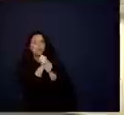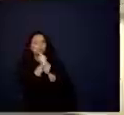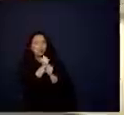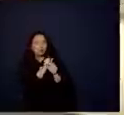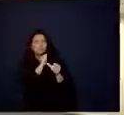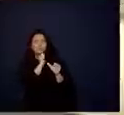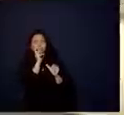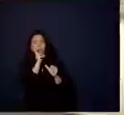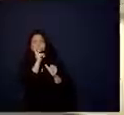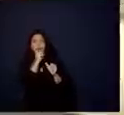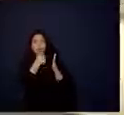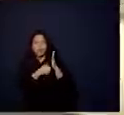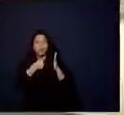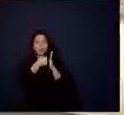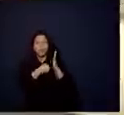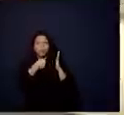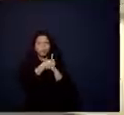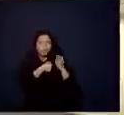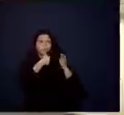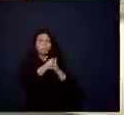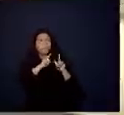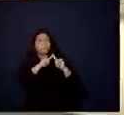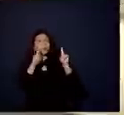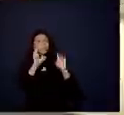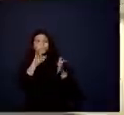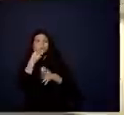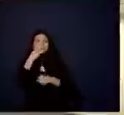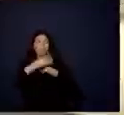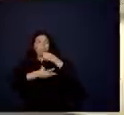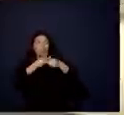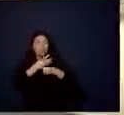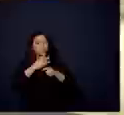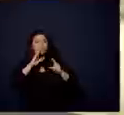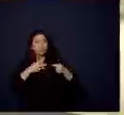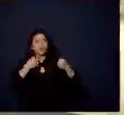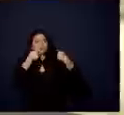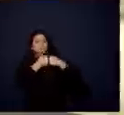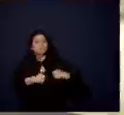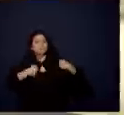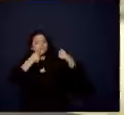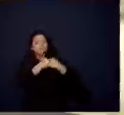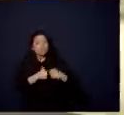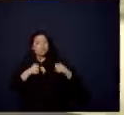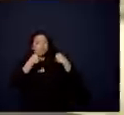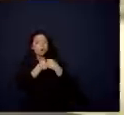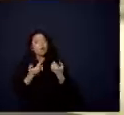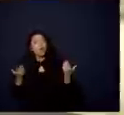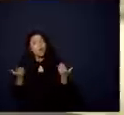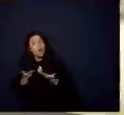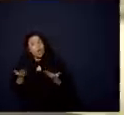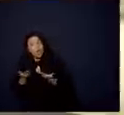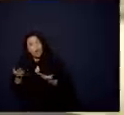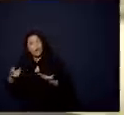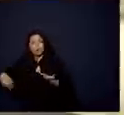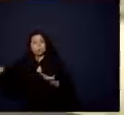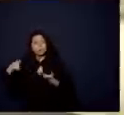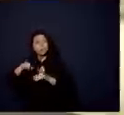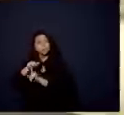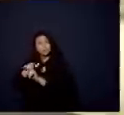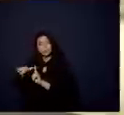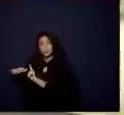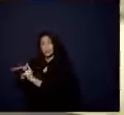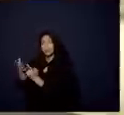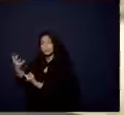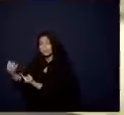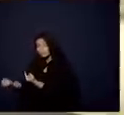Previdência mas me parece que três anos de debate aos poucos reduziu a resistência da sociedade a reforma da Previdência que